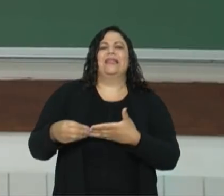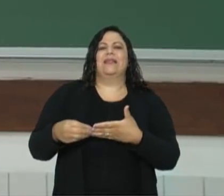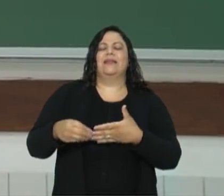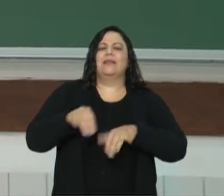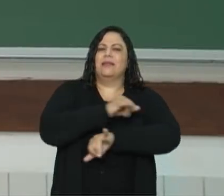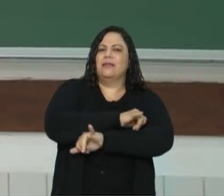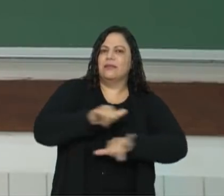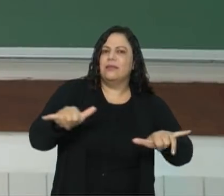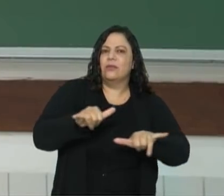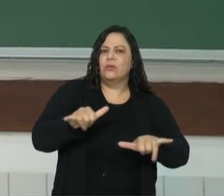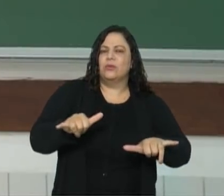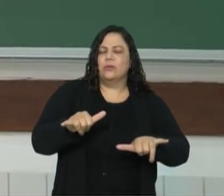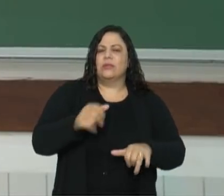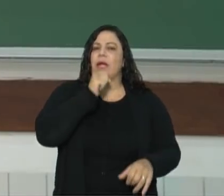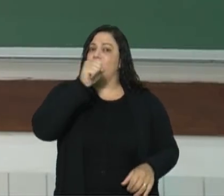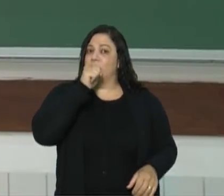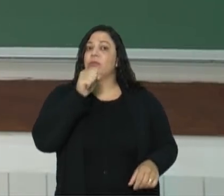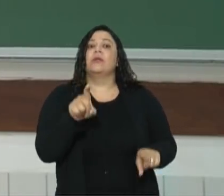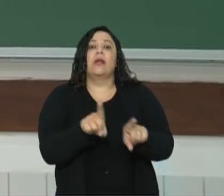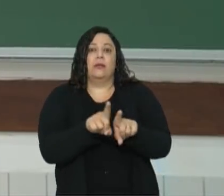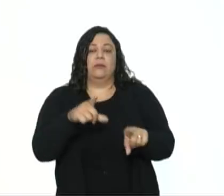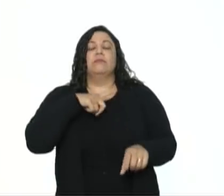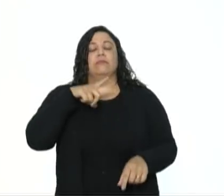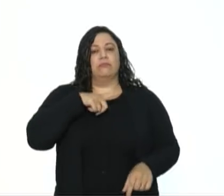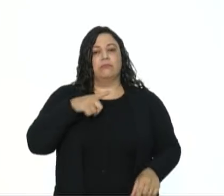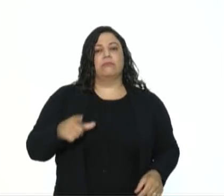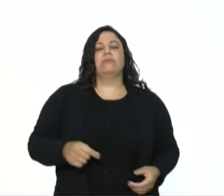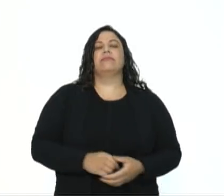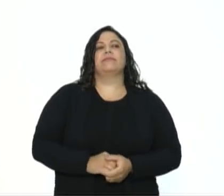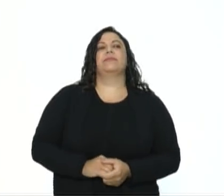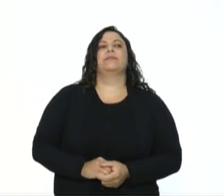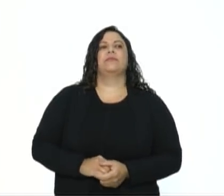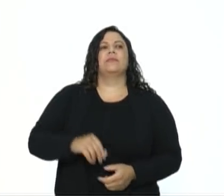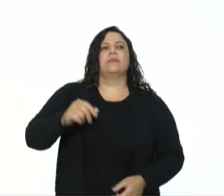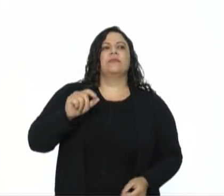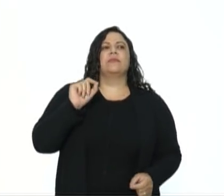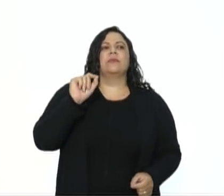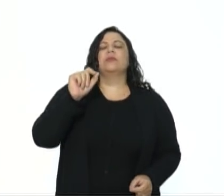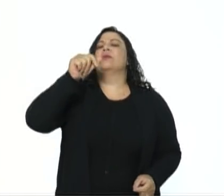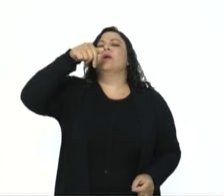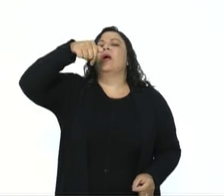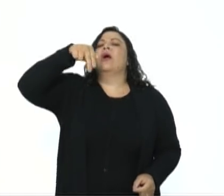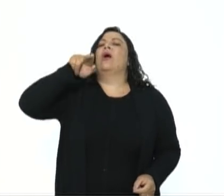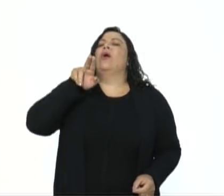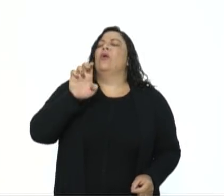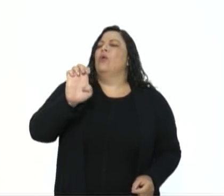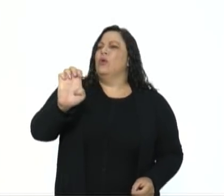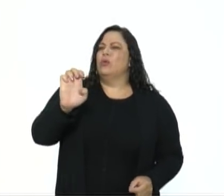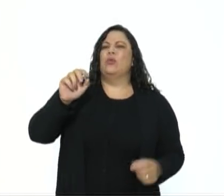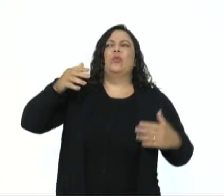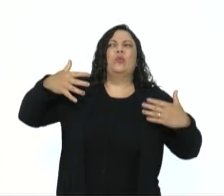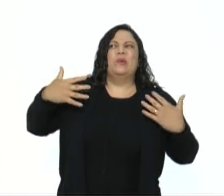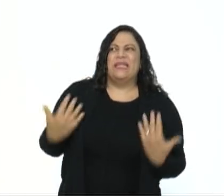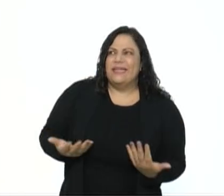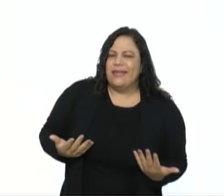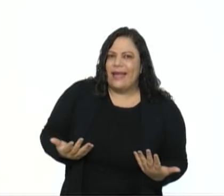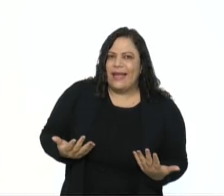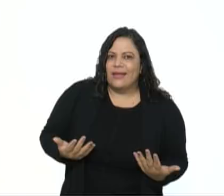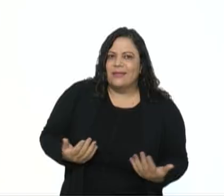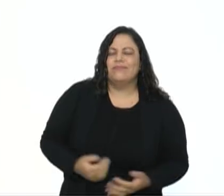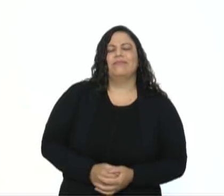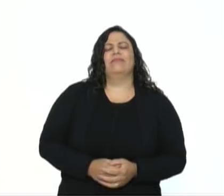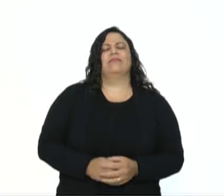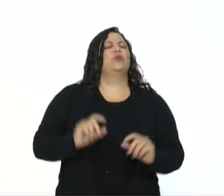na reportagem também tem e vamos reconhecê-los. Né? Então, o que está sendo discutido? A inclusão da educação financeira